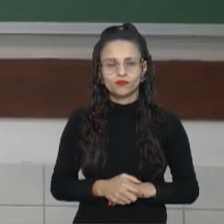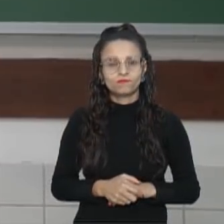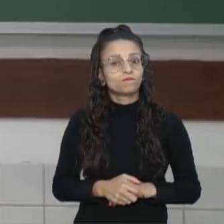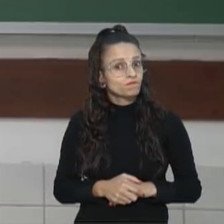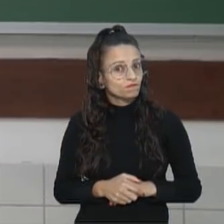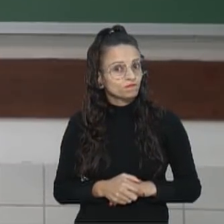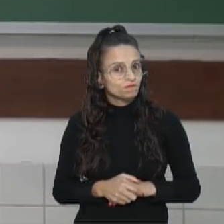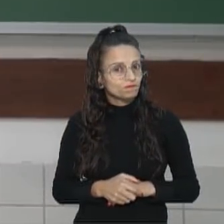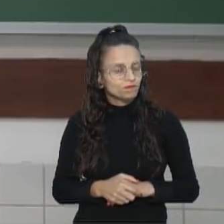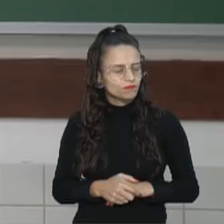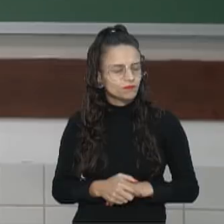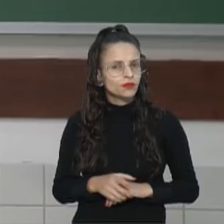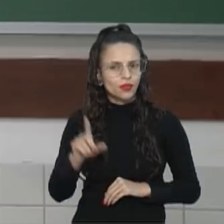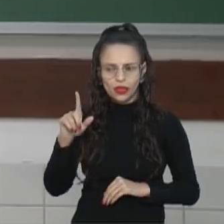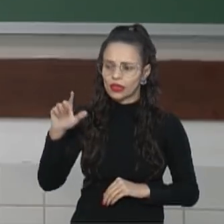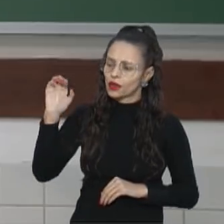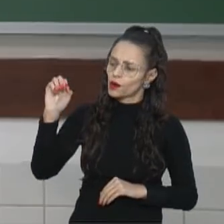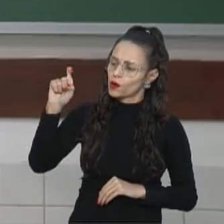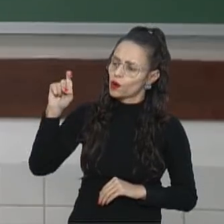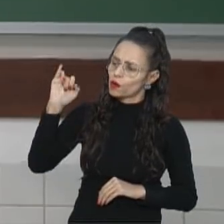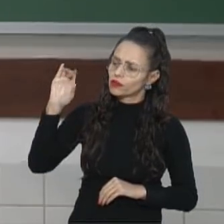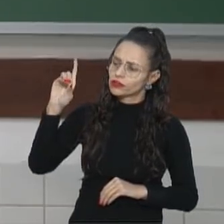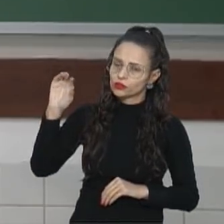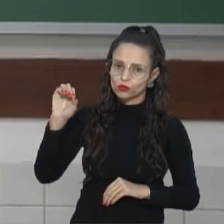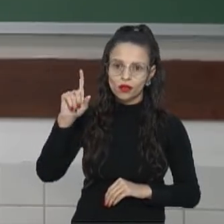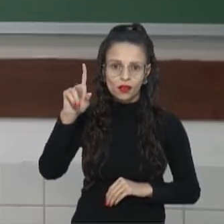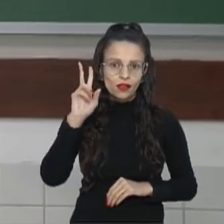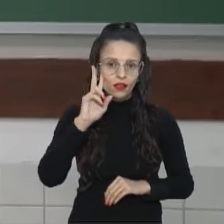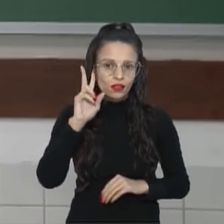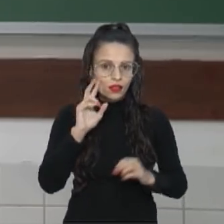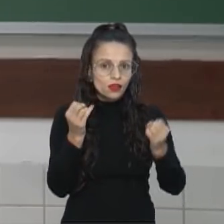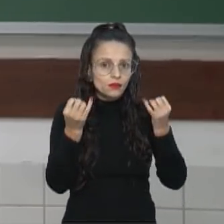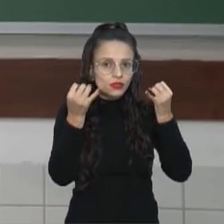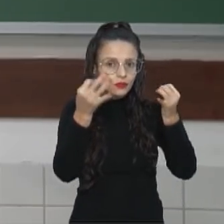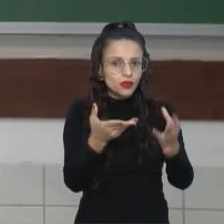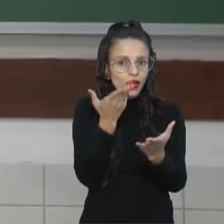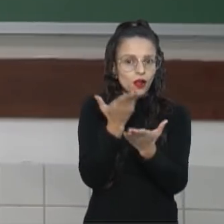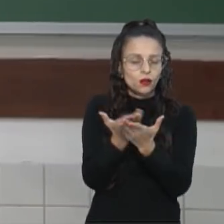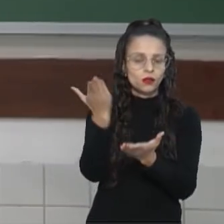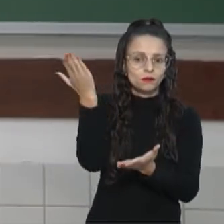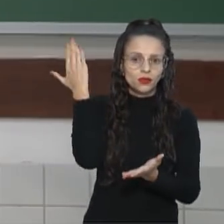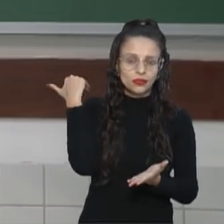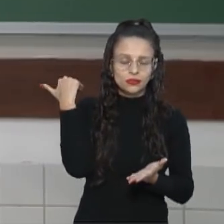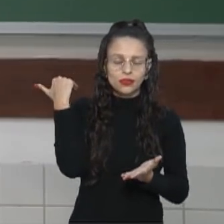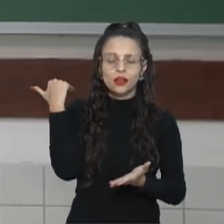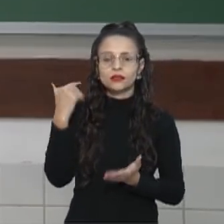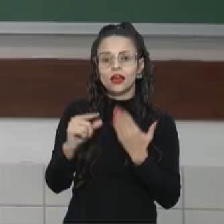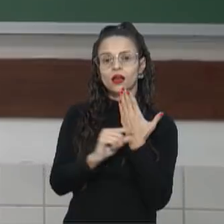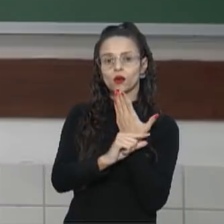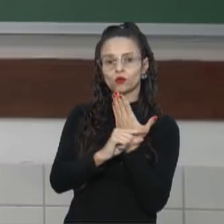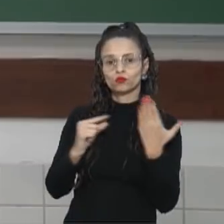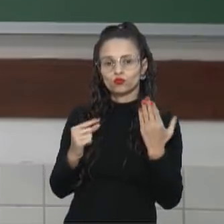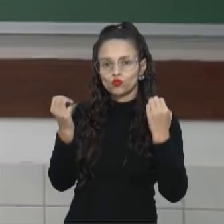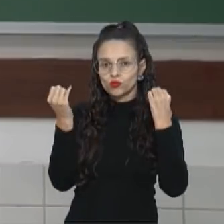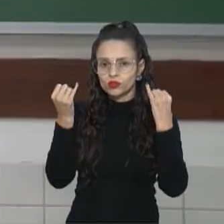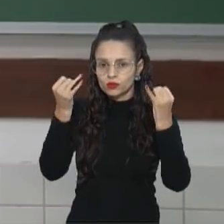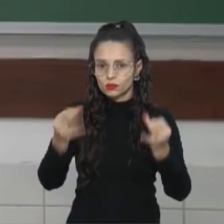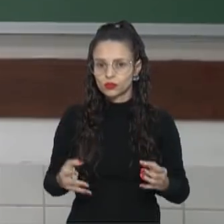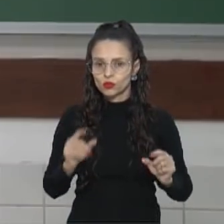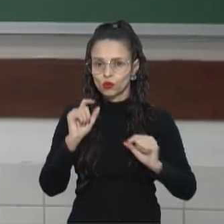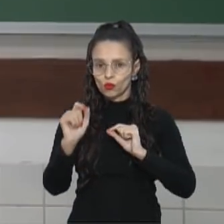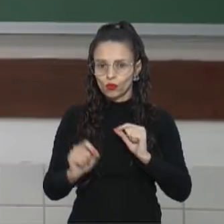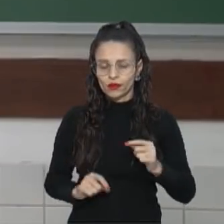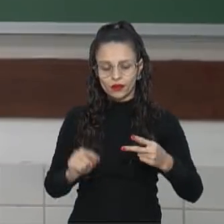E aí, dá para ser um óxido? Lembre da definição do Arrhenius. Aula passada, o Arrhenius disse o que para nós?